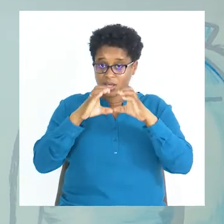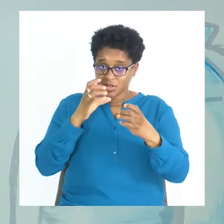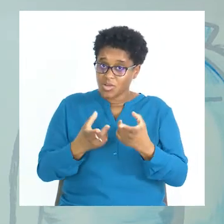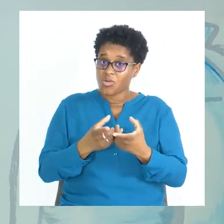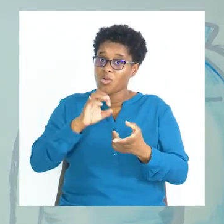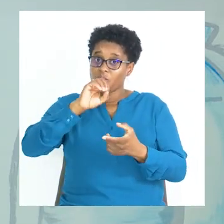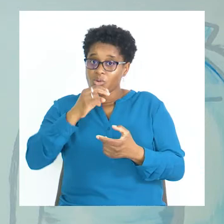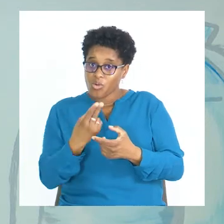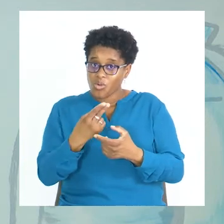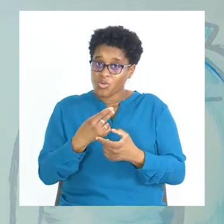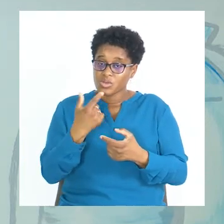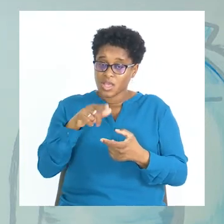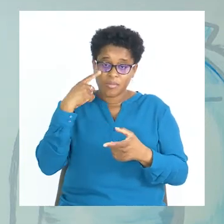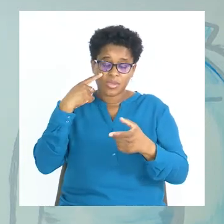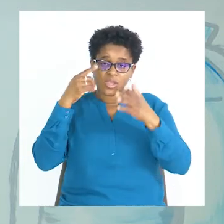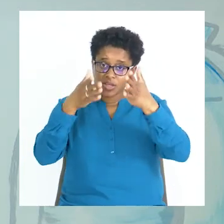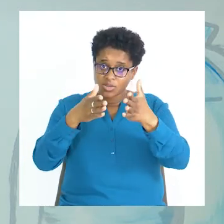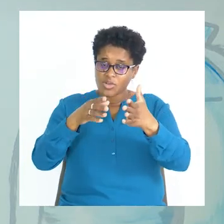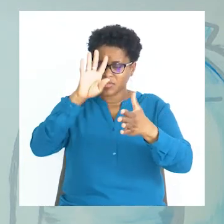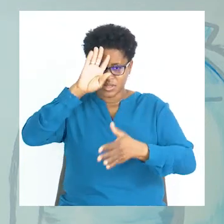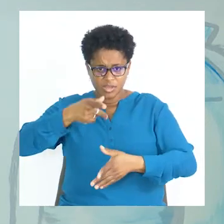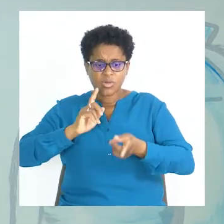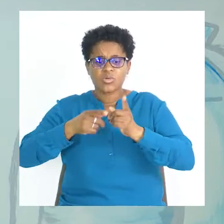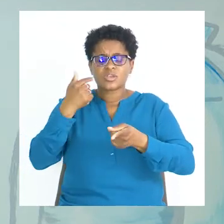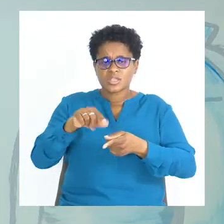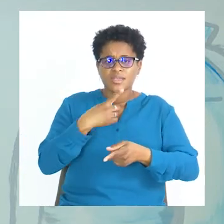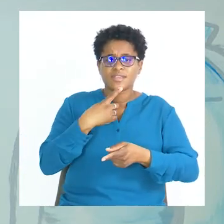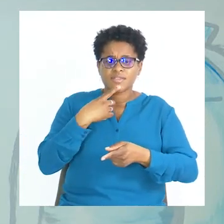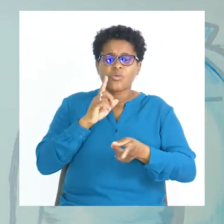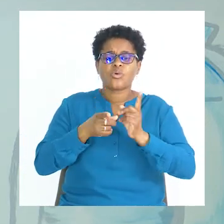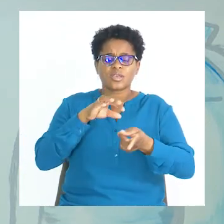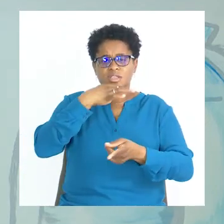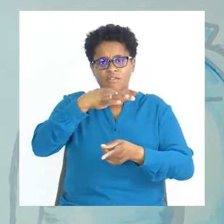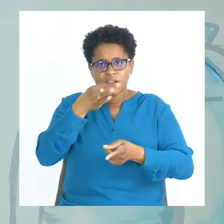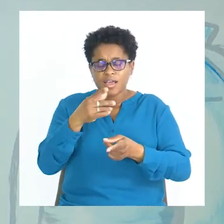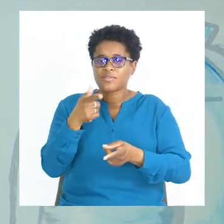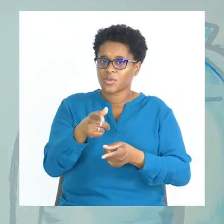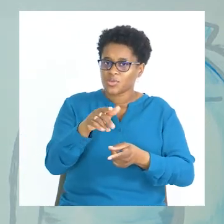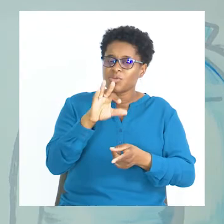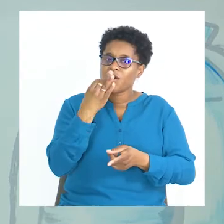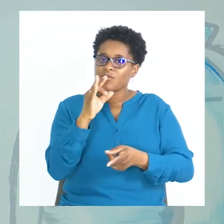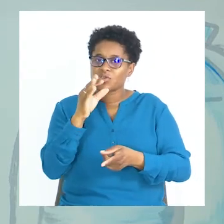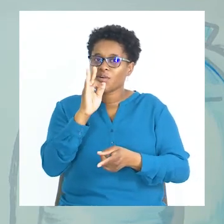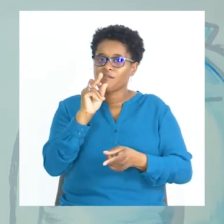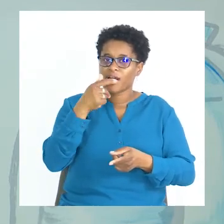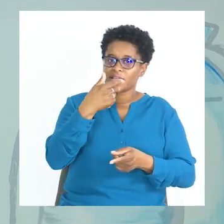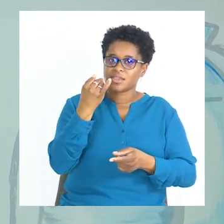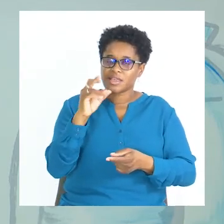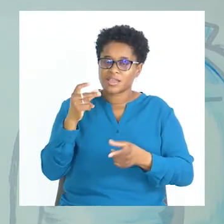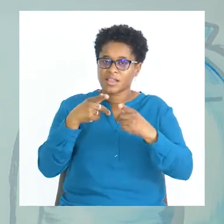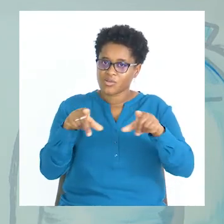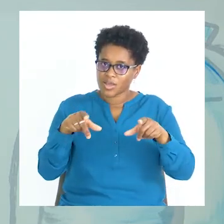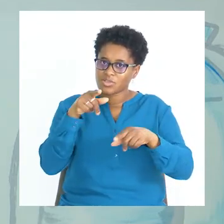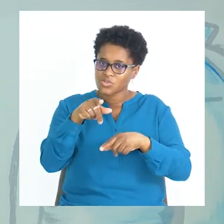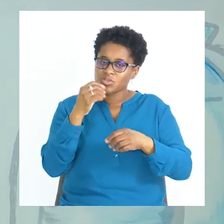mesmo? Ou então, queres que alguém te preste atenção para saber se está a entender aquilo que estás a dizer? Então, utilizas a função fática da